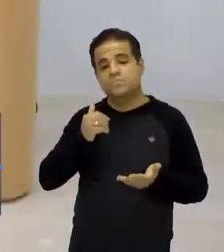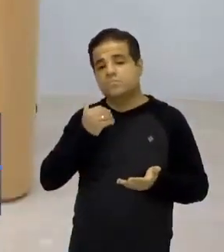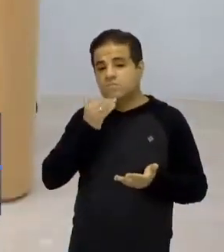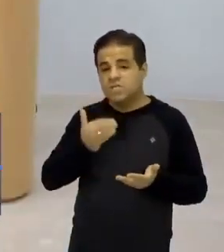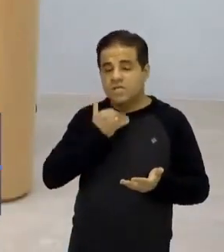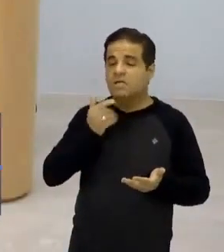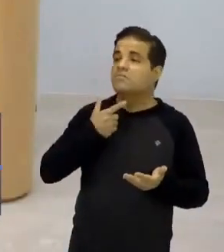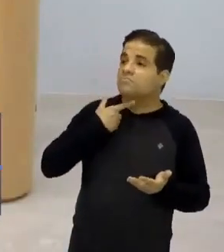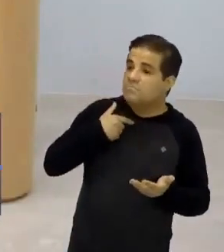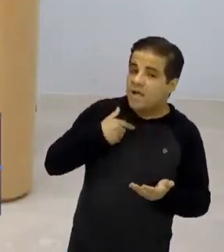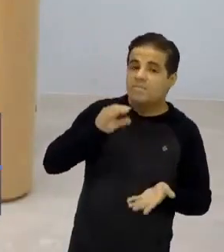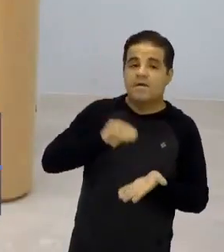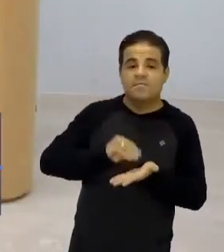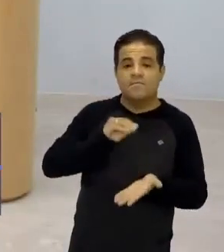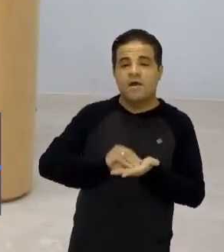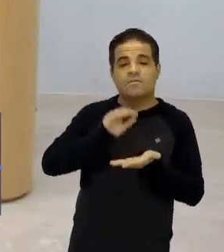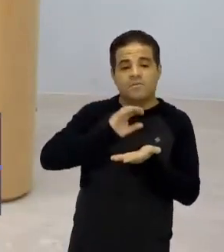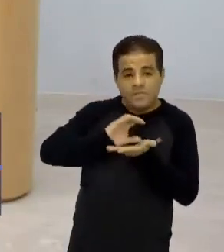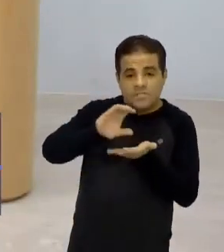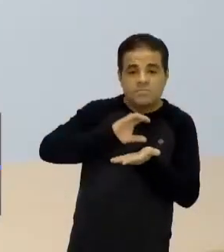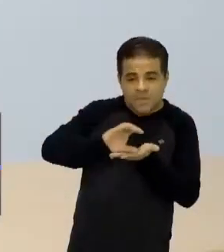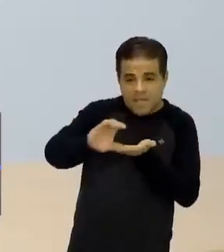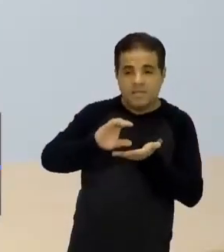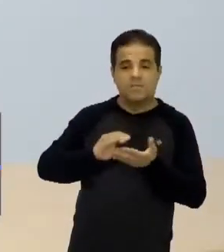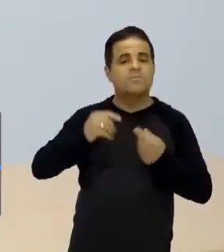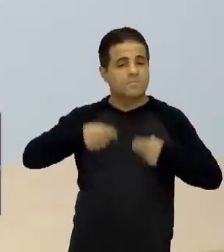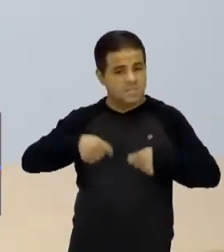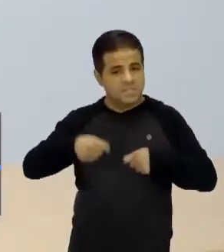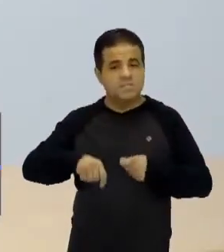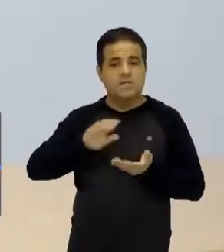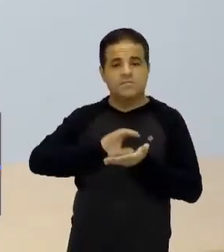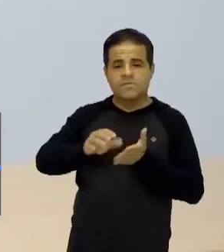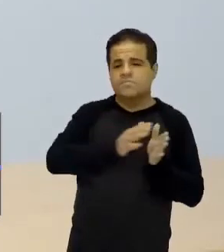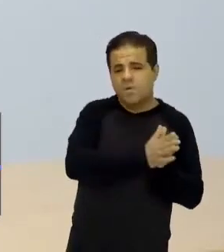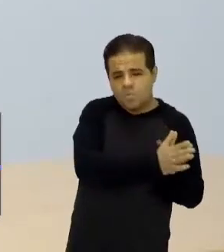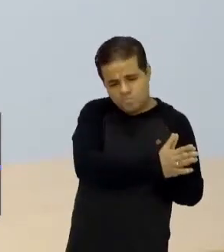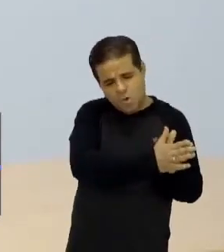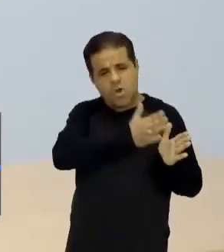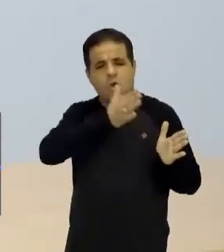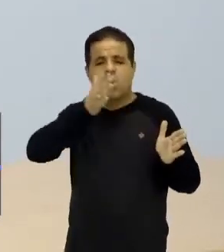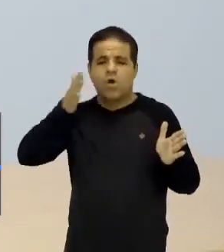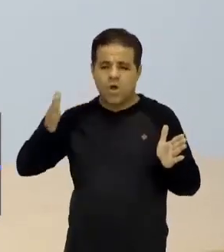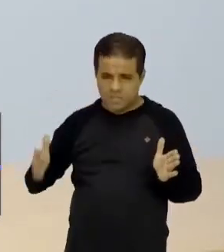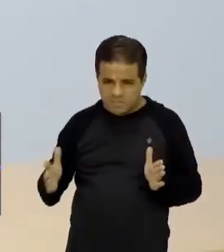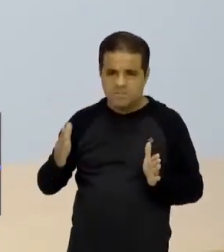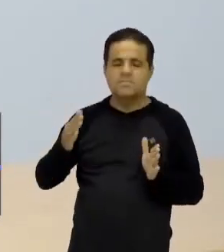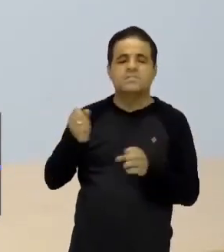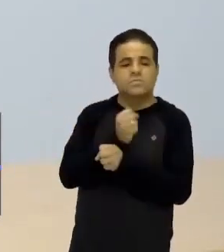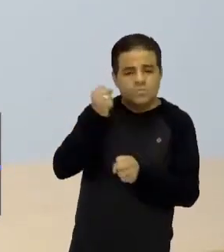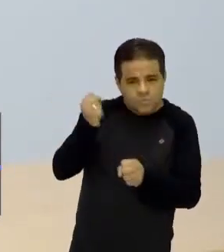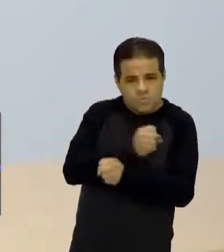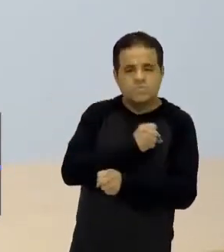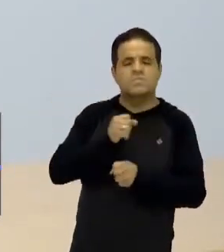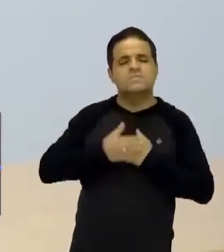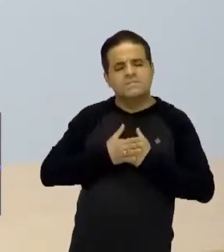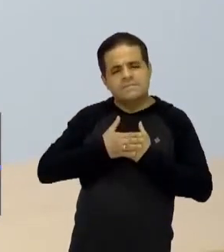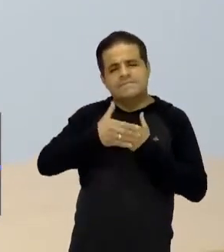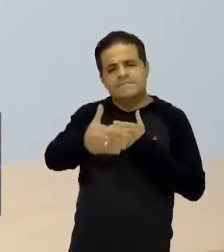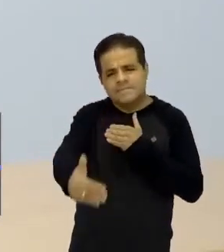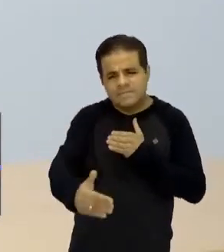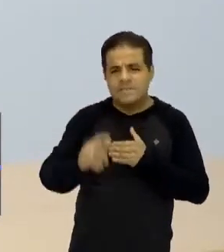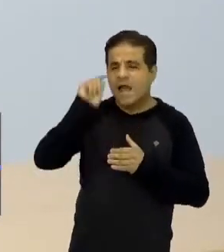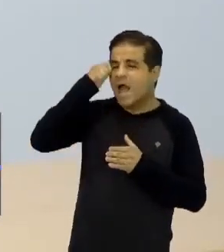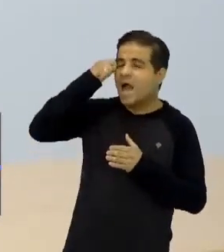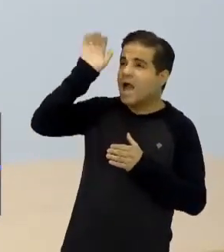vontade e não ter investimento. Tem que ter investimento aí a longo prazo, né? Exatamente. Construir a reconstrução